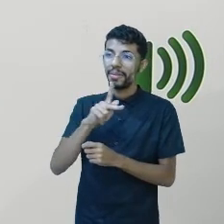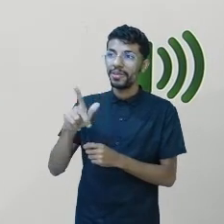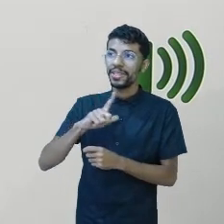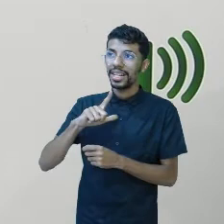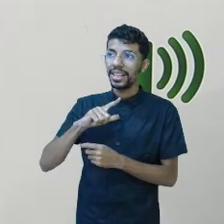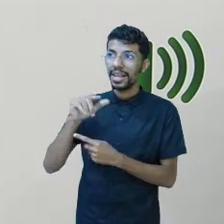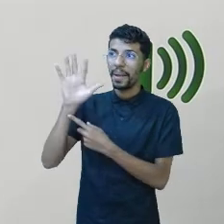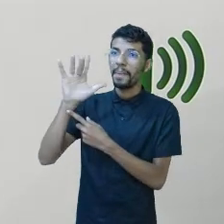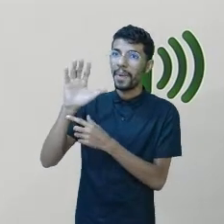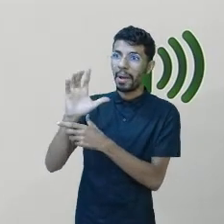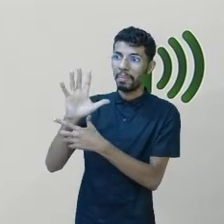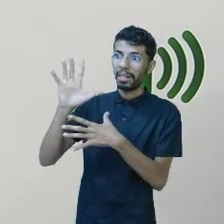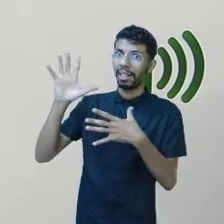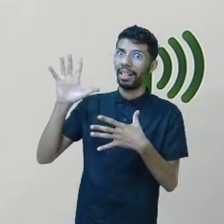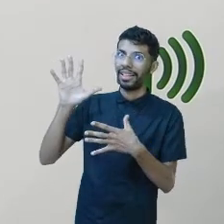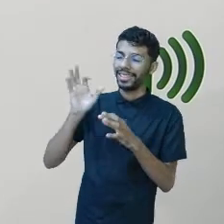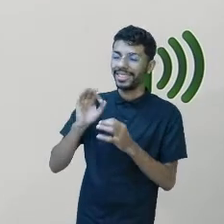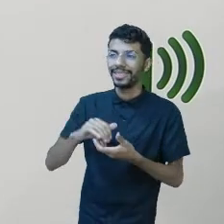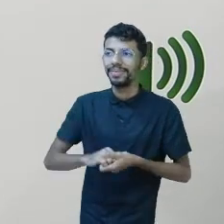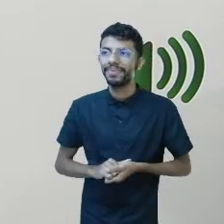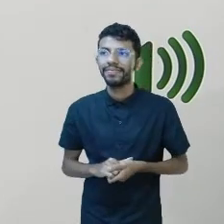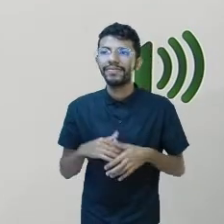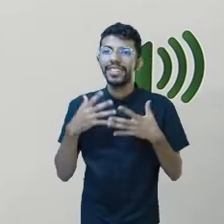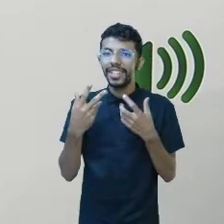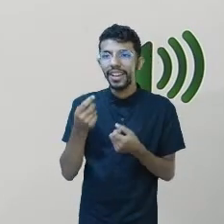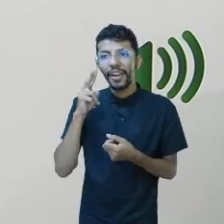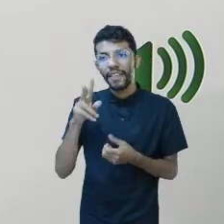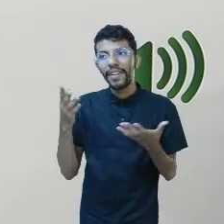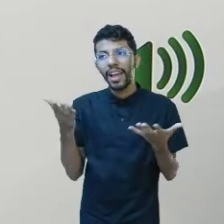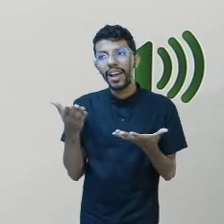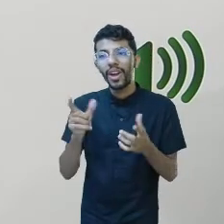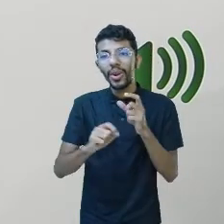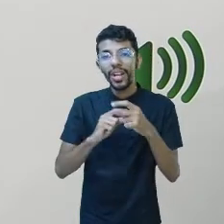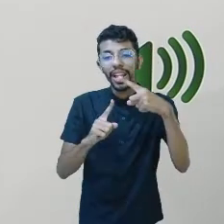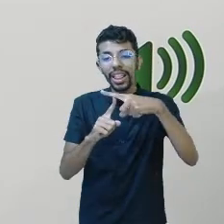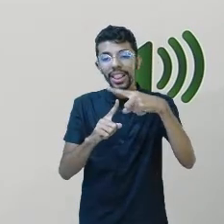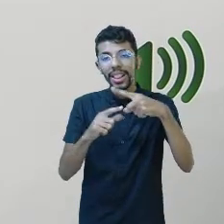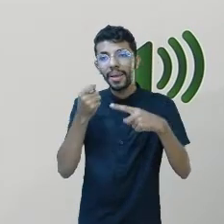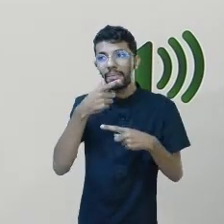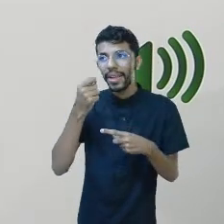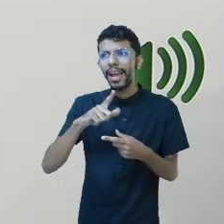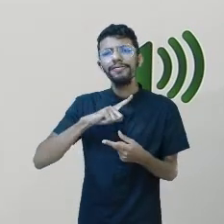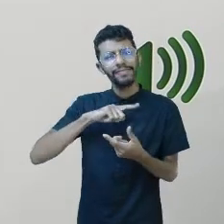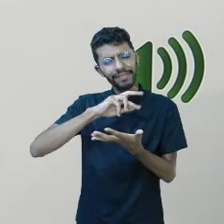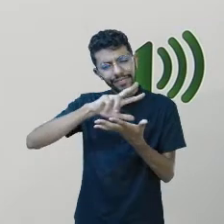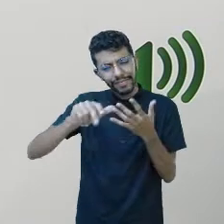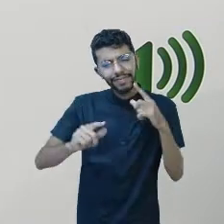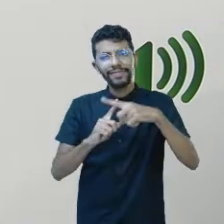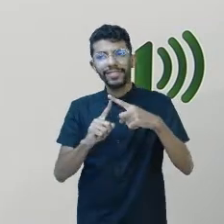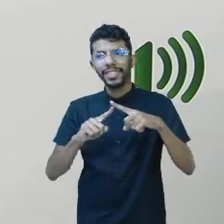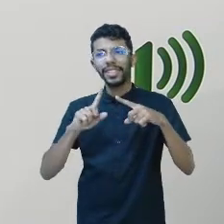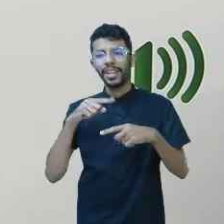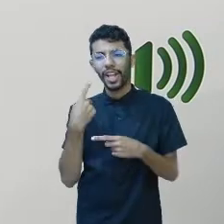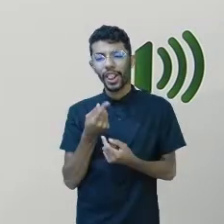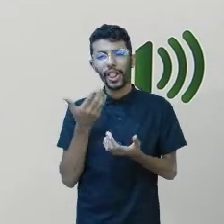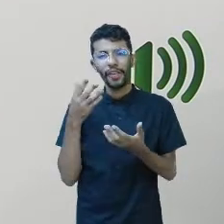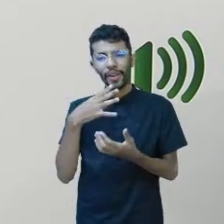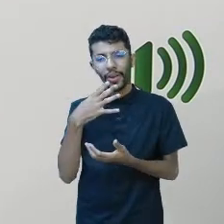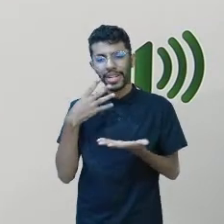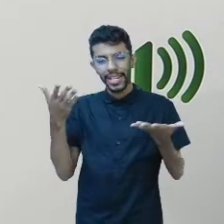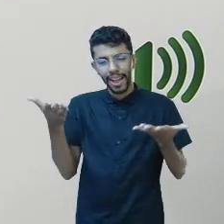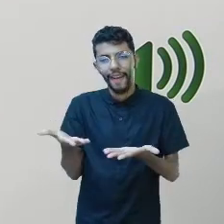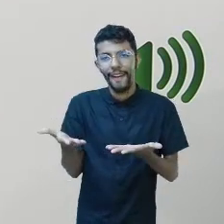enormes. Vamos ver agora os tipos de piadas. Sim, existem vários tipos de piadas e nós vamos conhecê-los